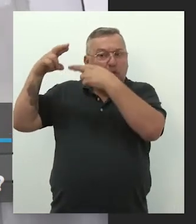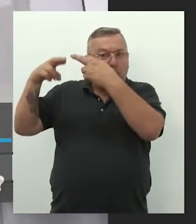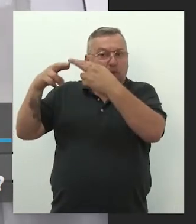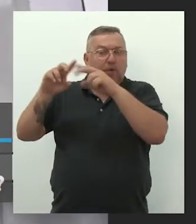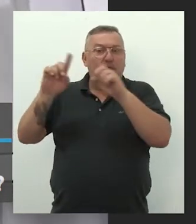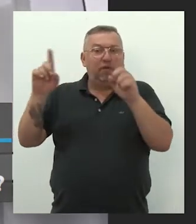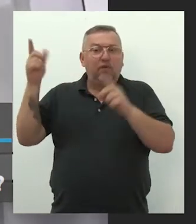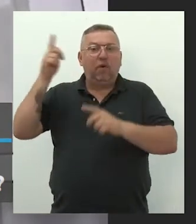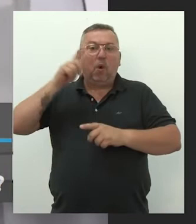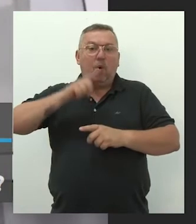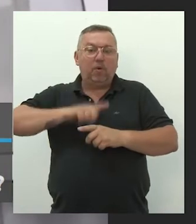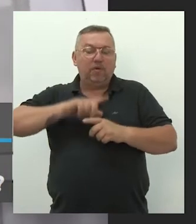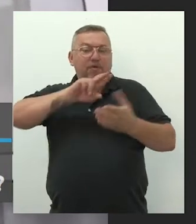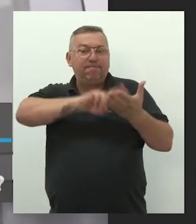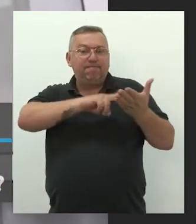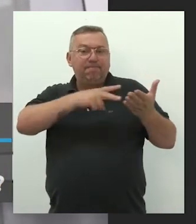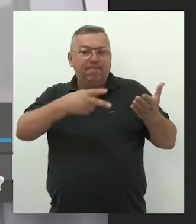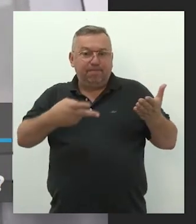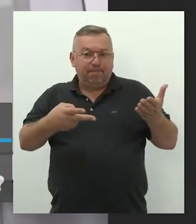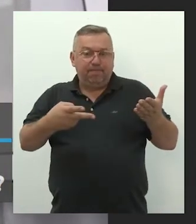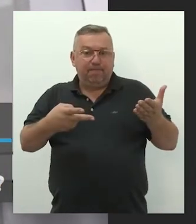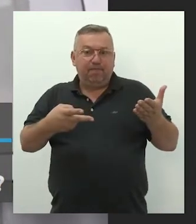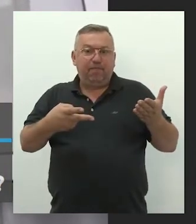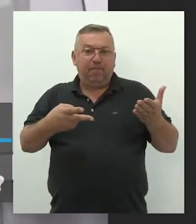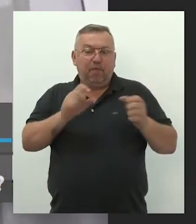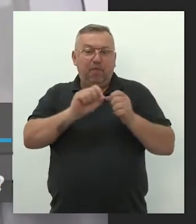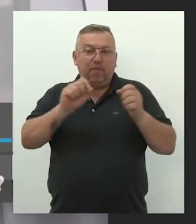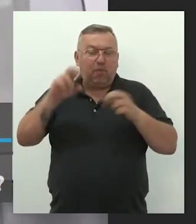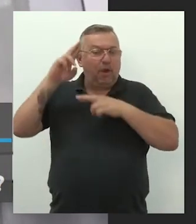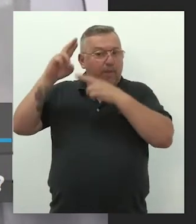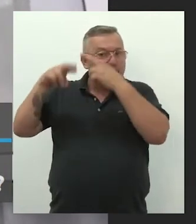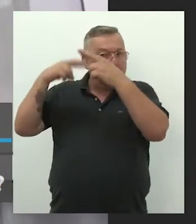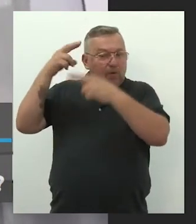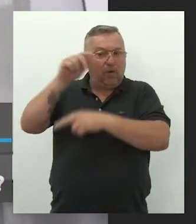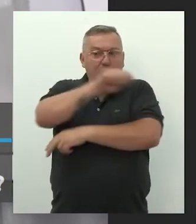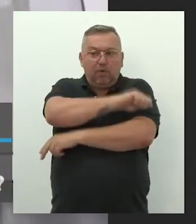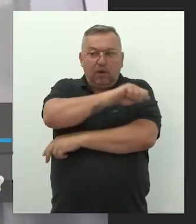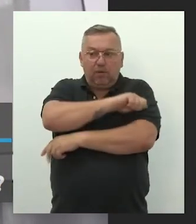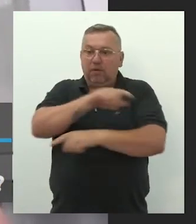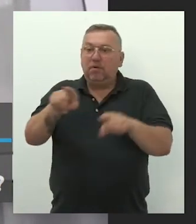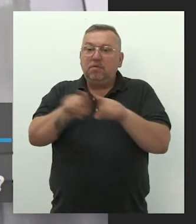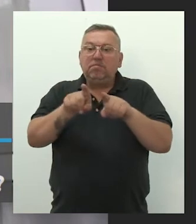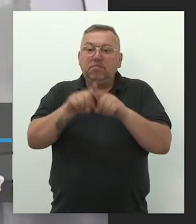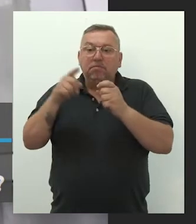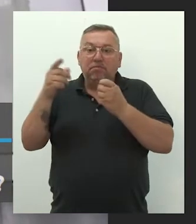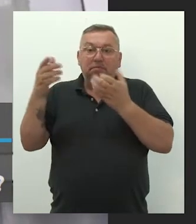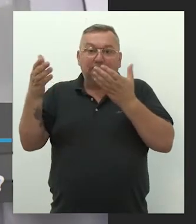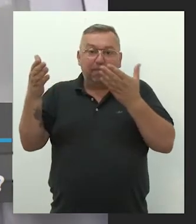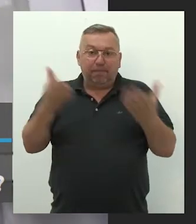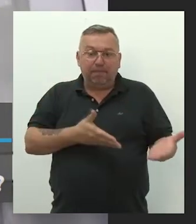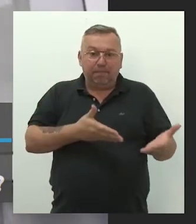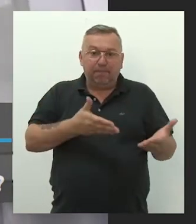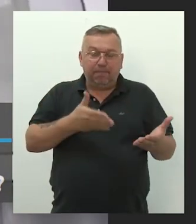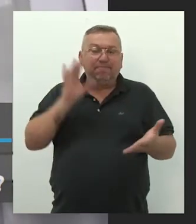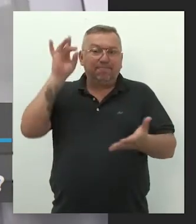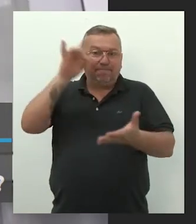gente conseguir traduzir para o repertório dos alunos, trazer essa concretude